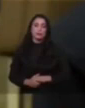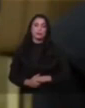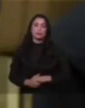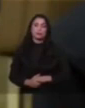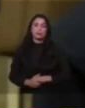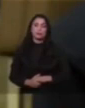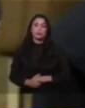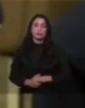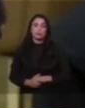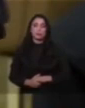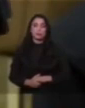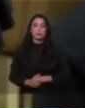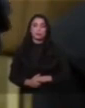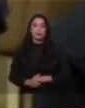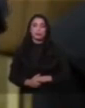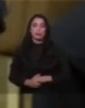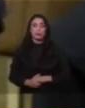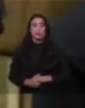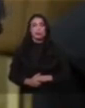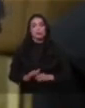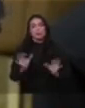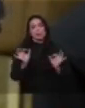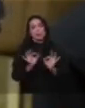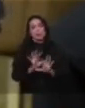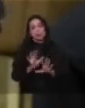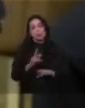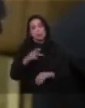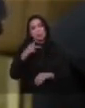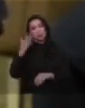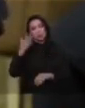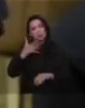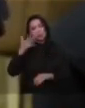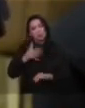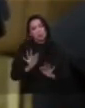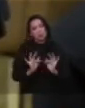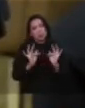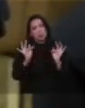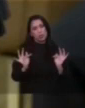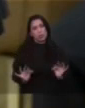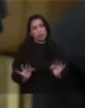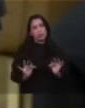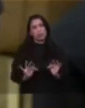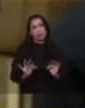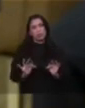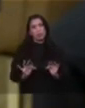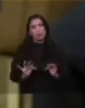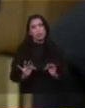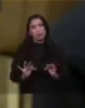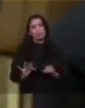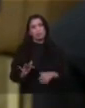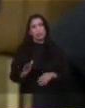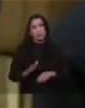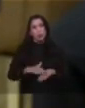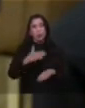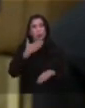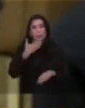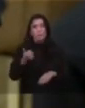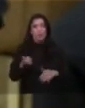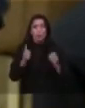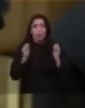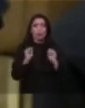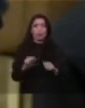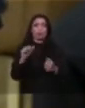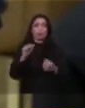final das minhas palavras, simples, singelas, mas entendo que fiz o melhor do meu combate.